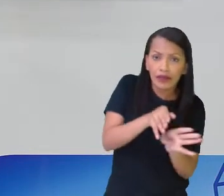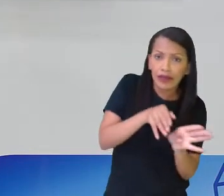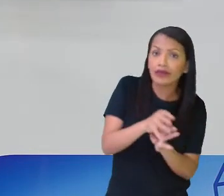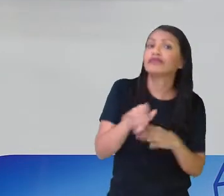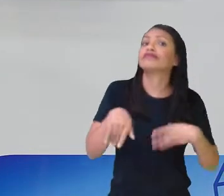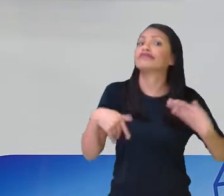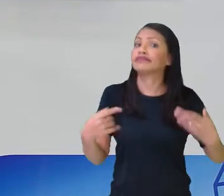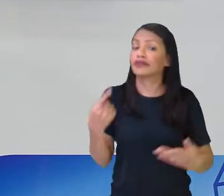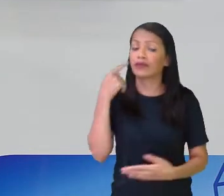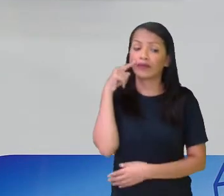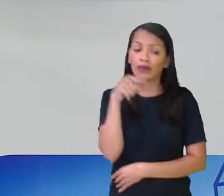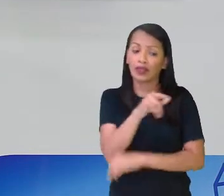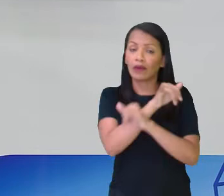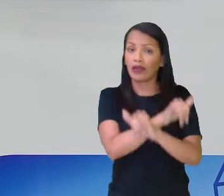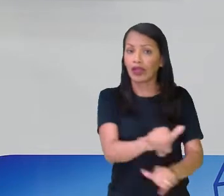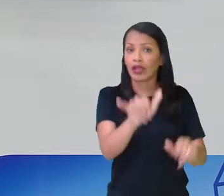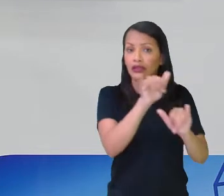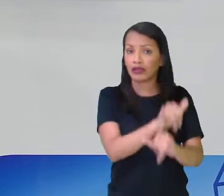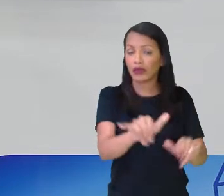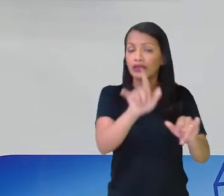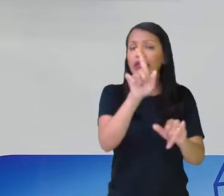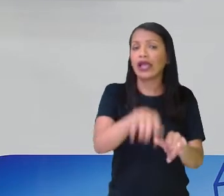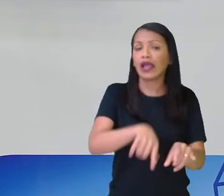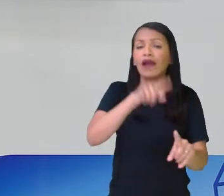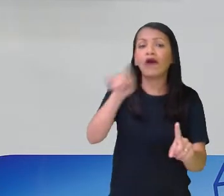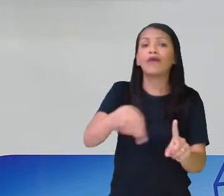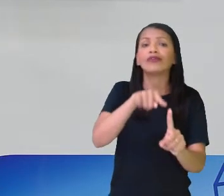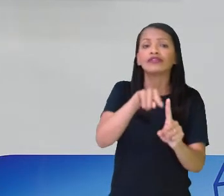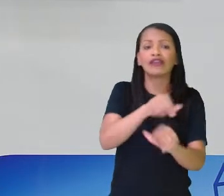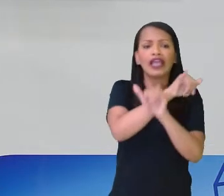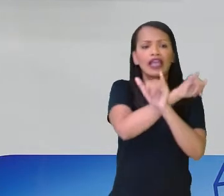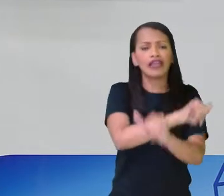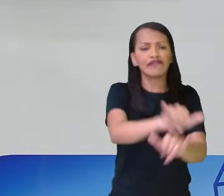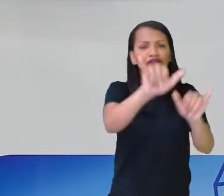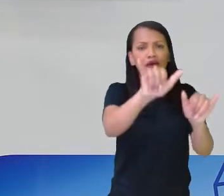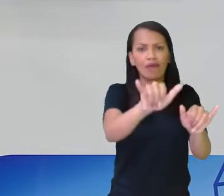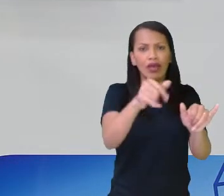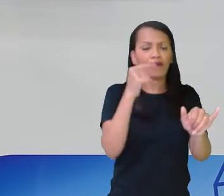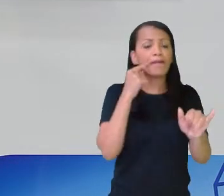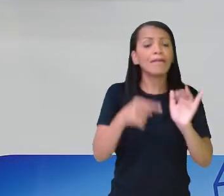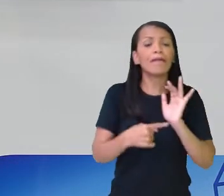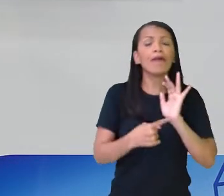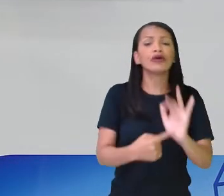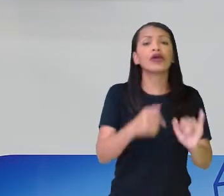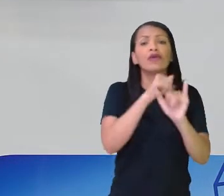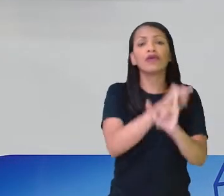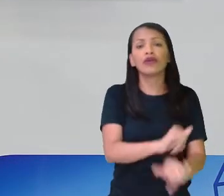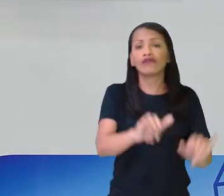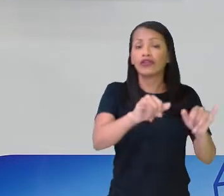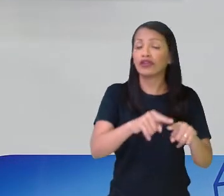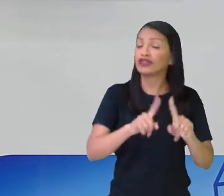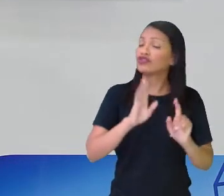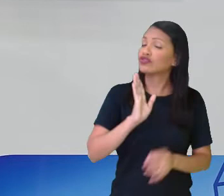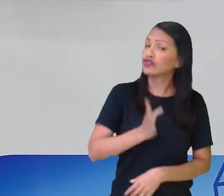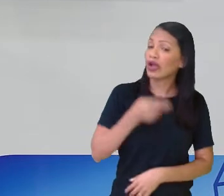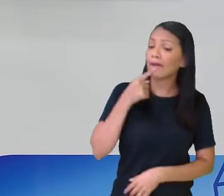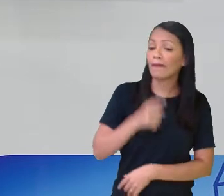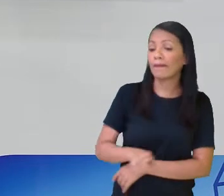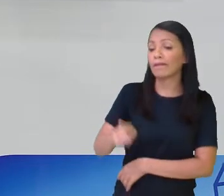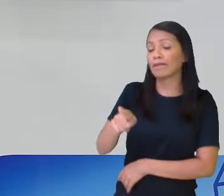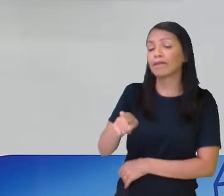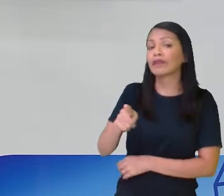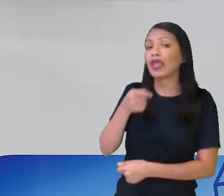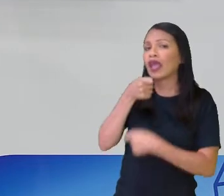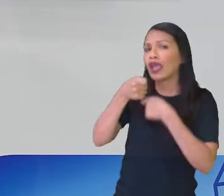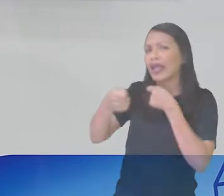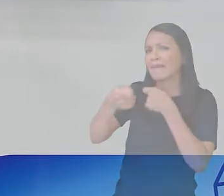da notícia, o objetivo é informar, é trazer a informação. Já a reportagem, ela pode